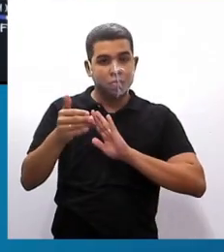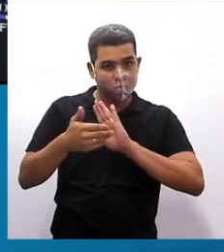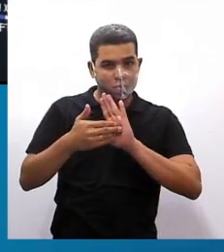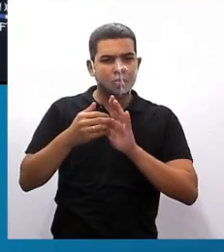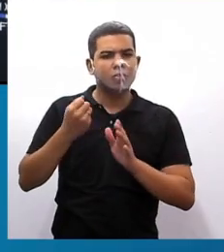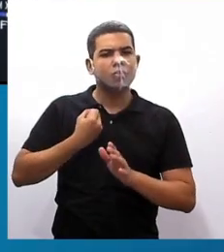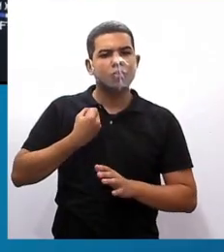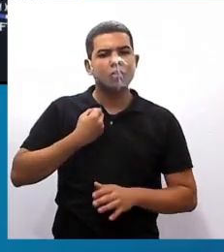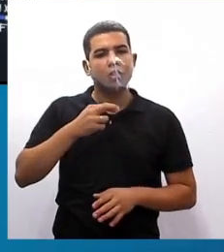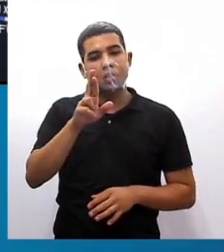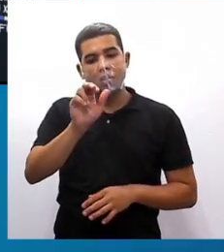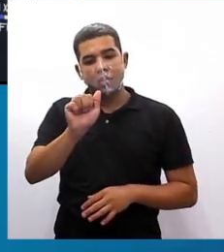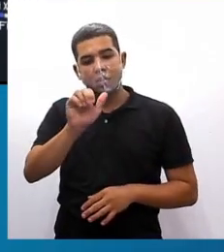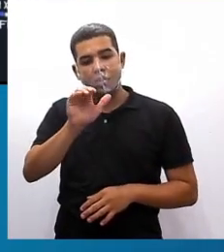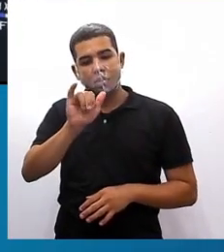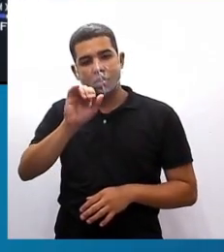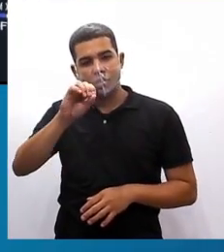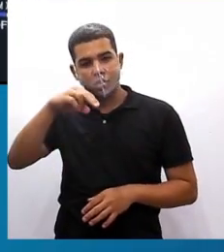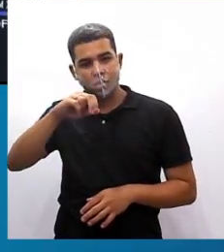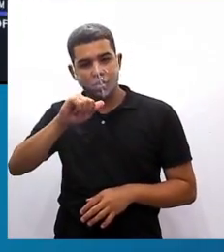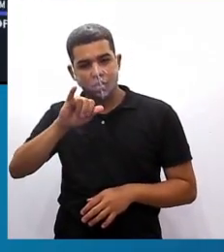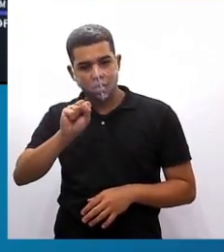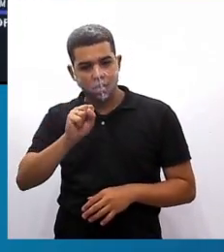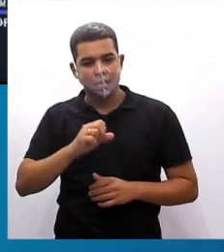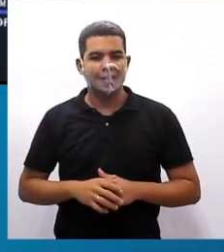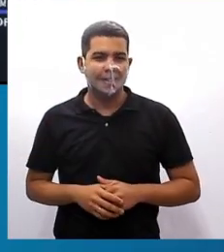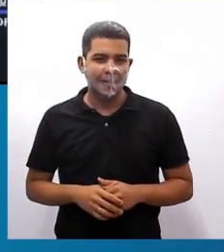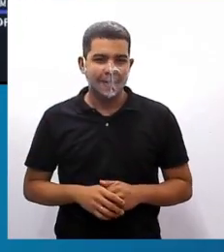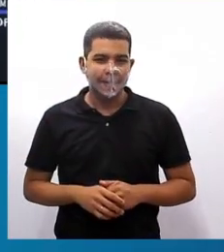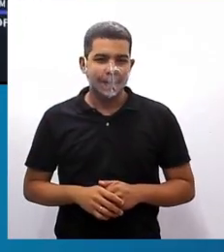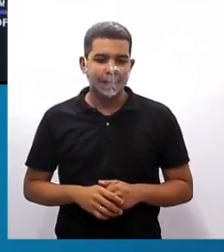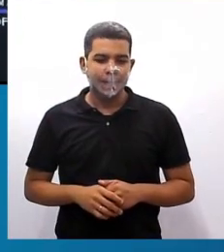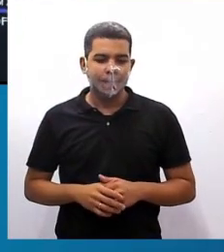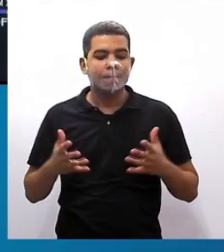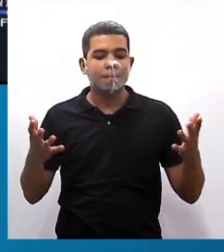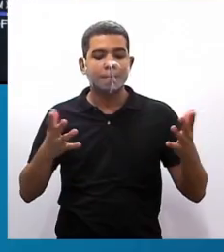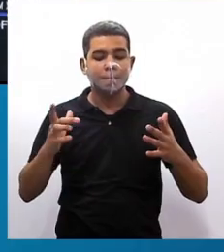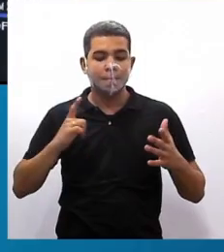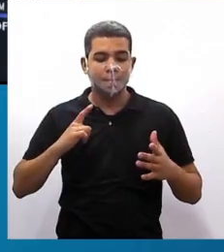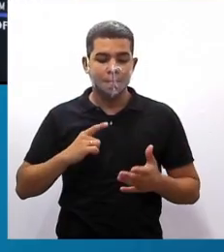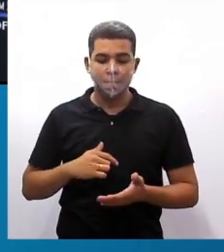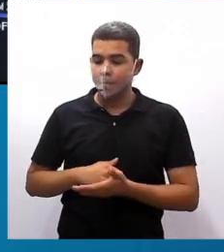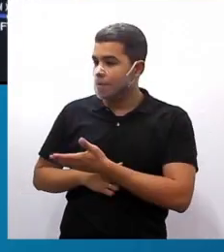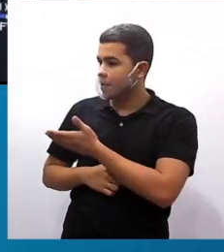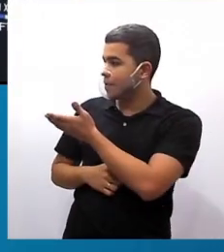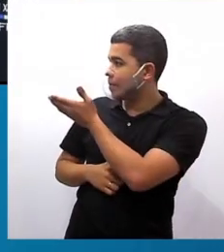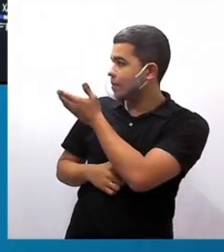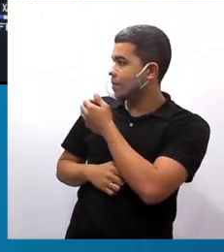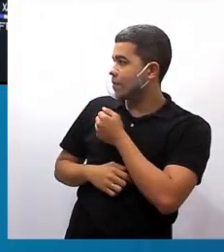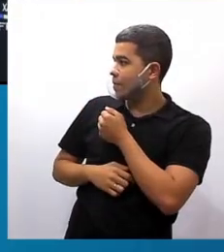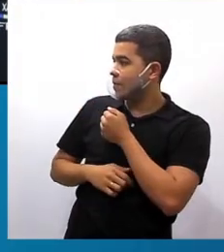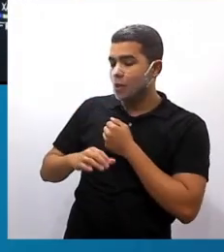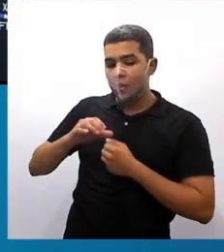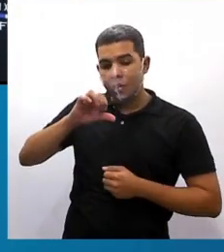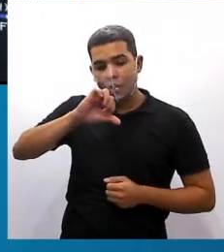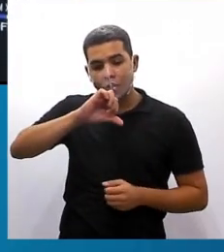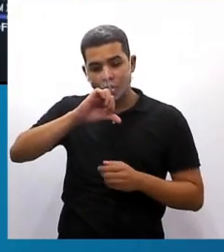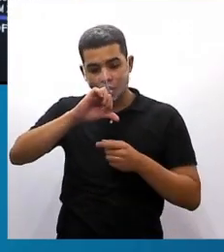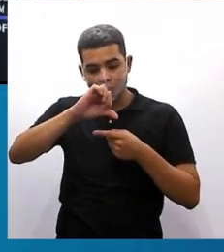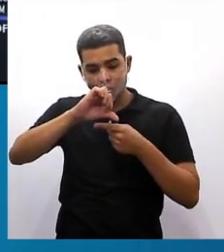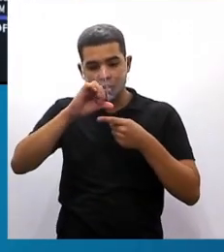números racionais. Beleza? Então, ó, vamos ter agora o 9 quartos. Também é um